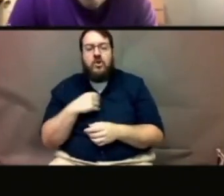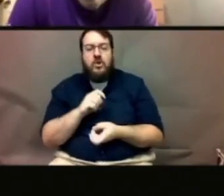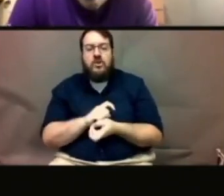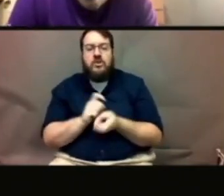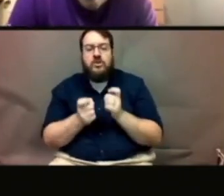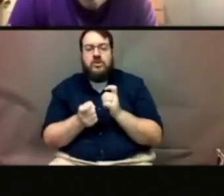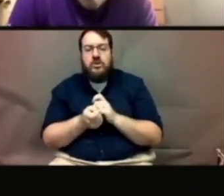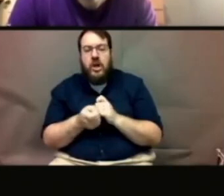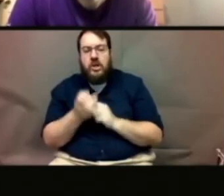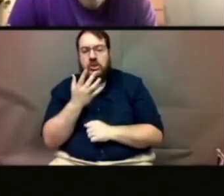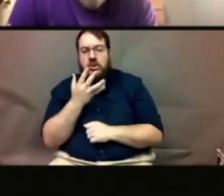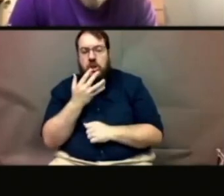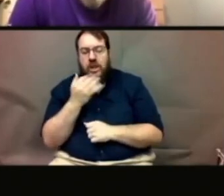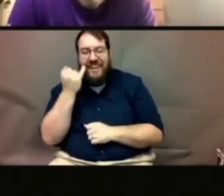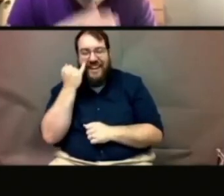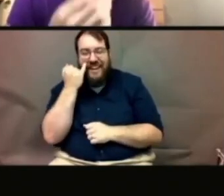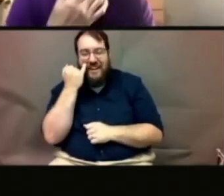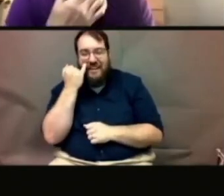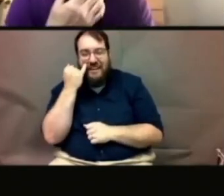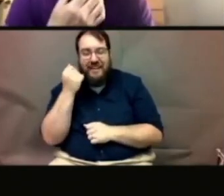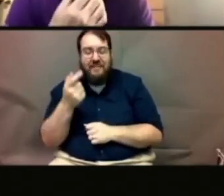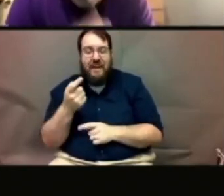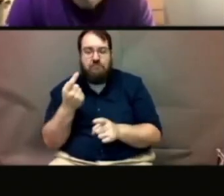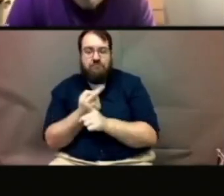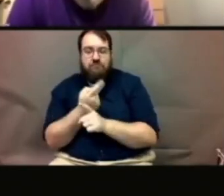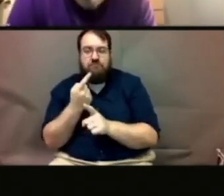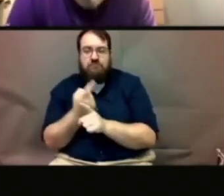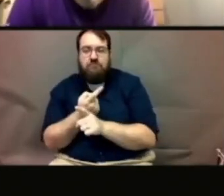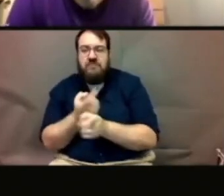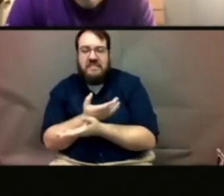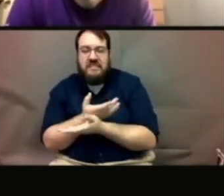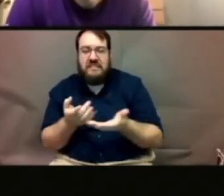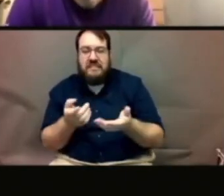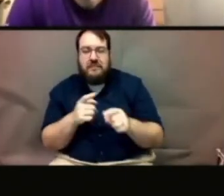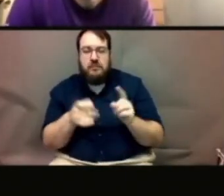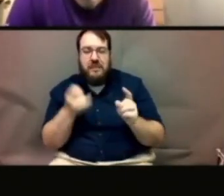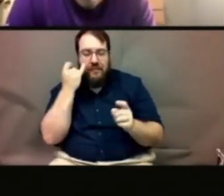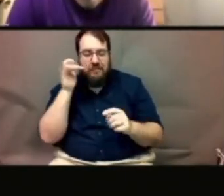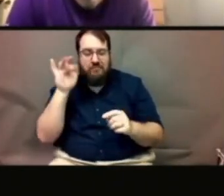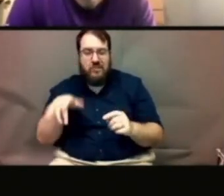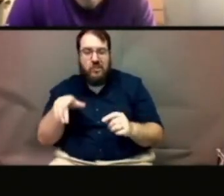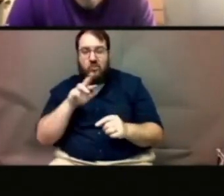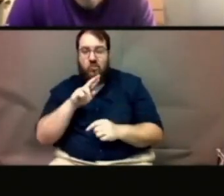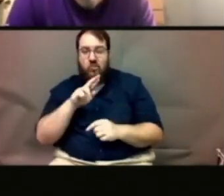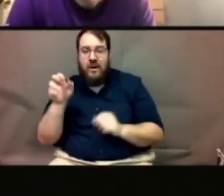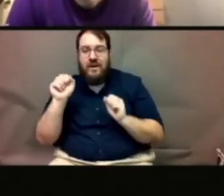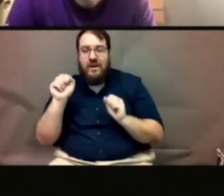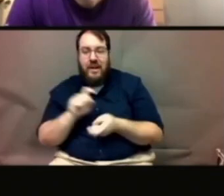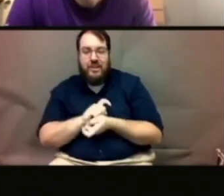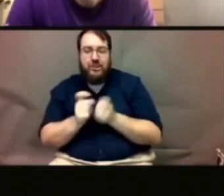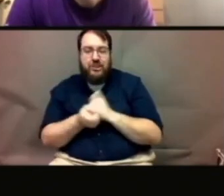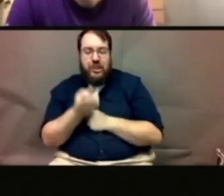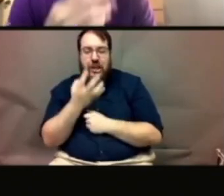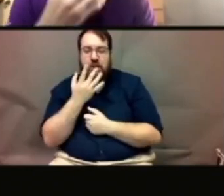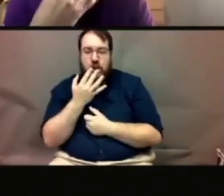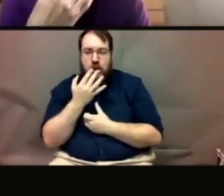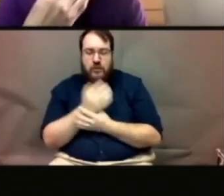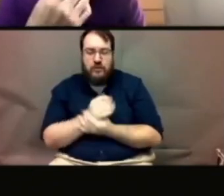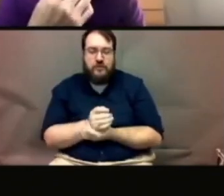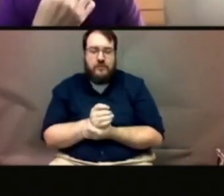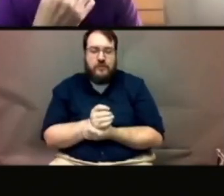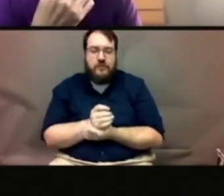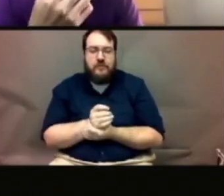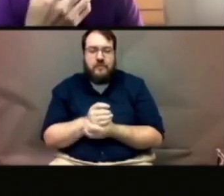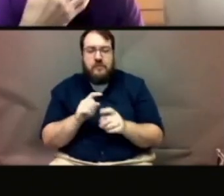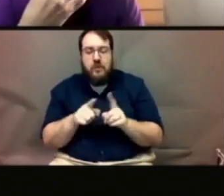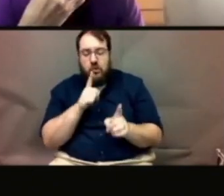e eu também mudei para que eu conseguisse alterar as cores. Eu não tinha programado, mas se tocar aqui, eu vou mudar as